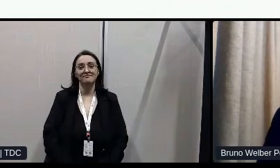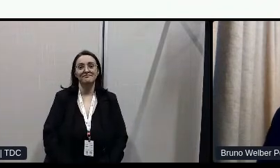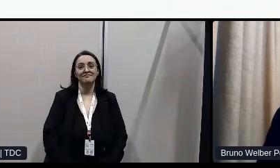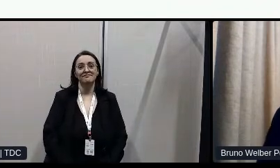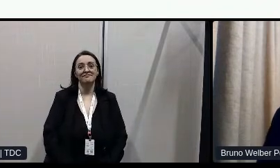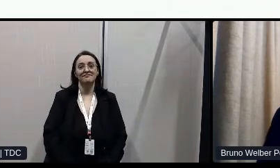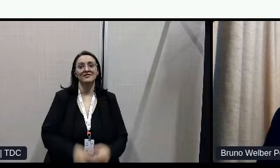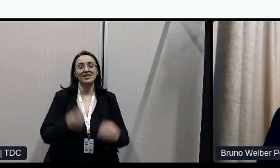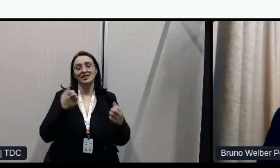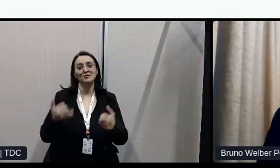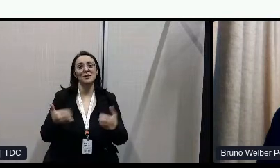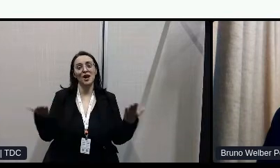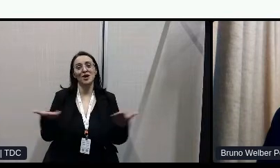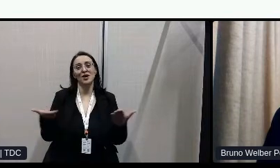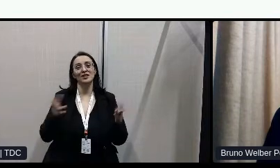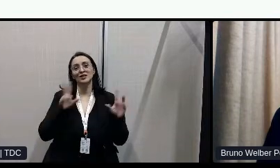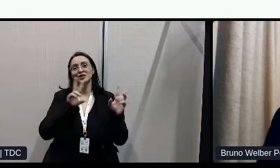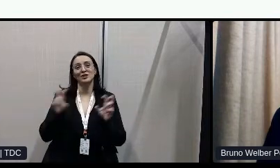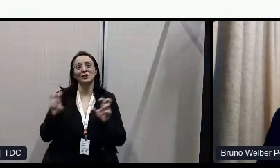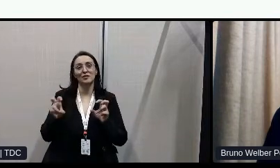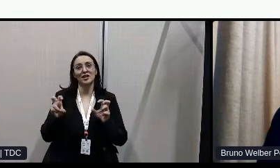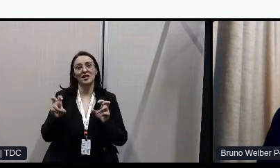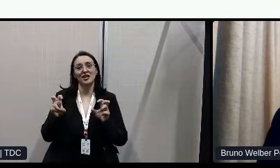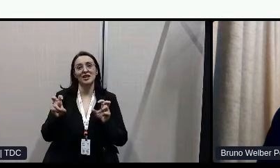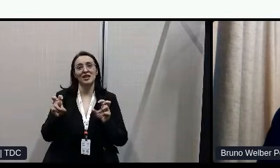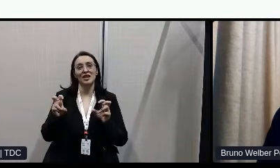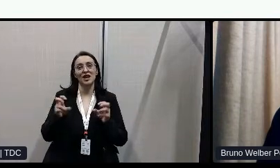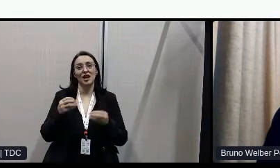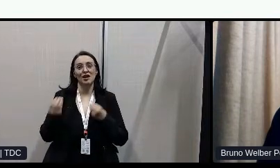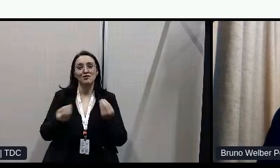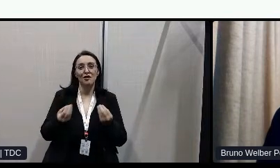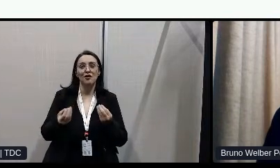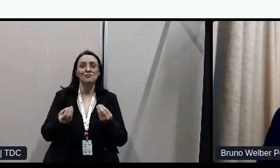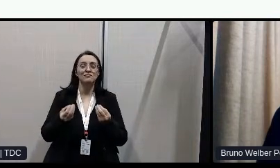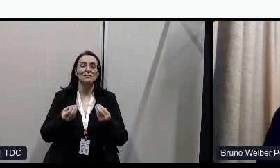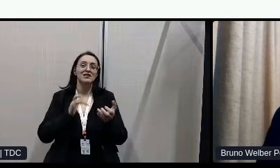falando um pouquinho agora sobre modelos de smartphones,